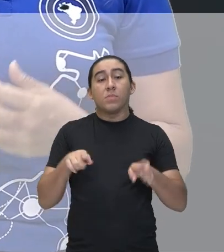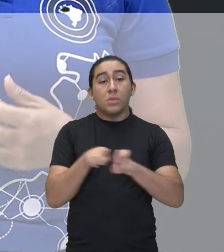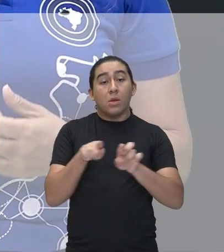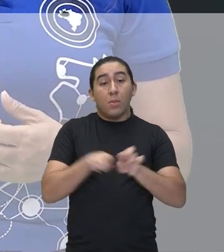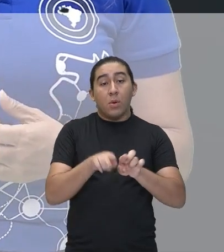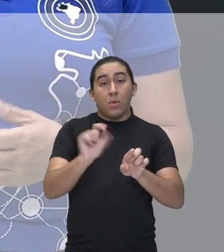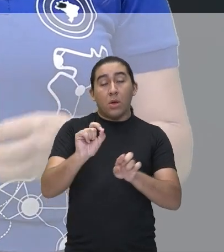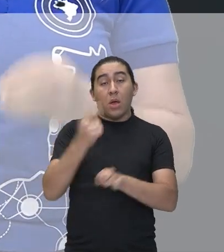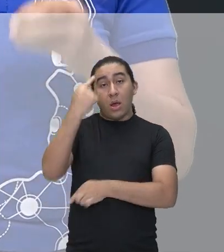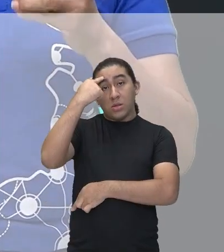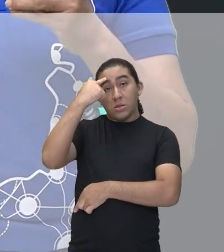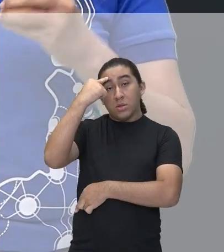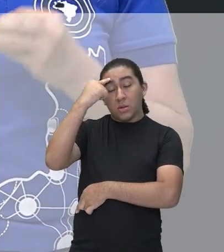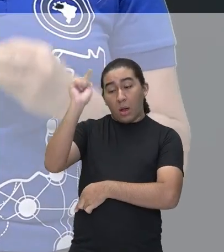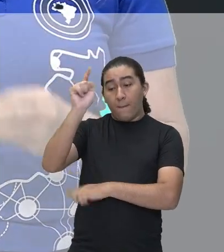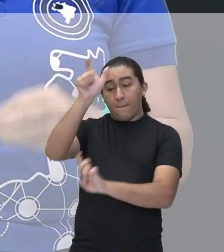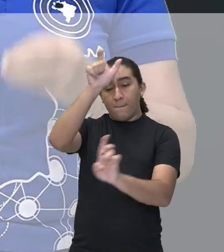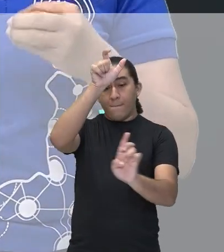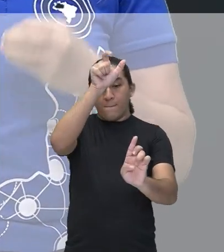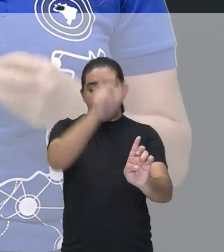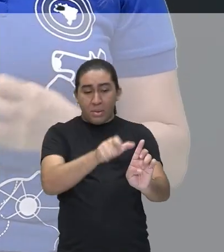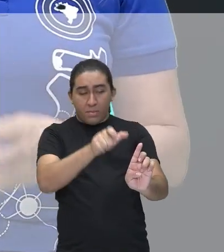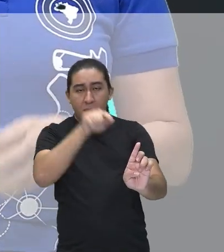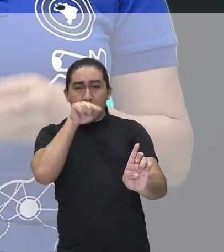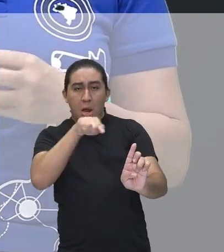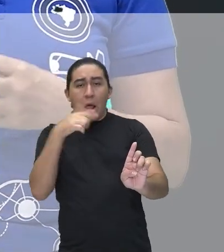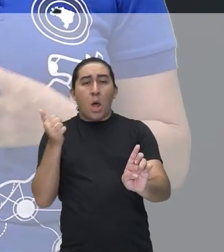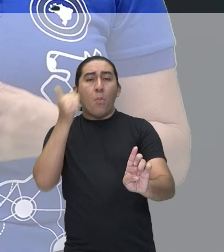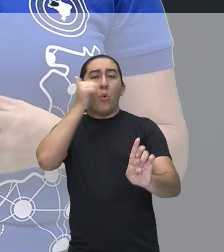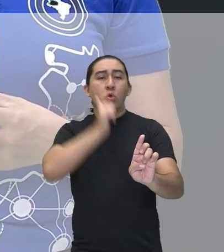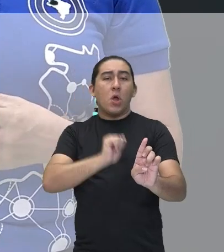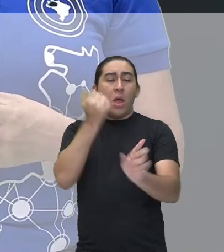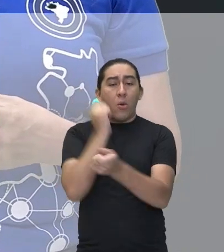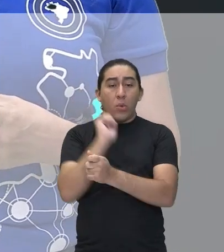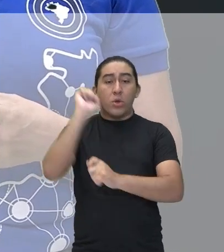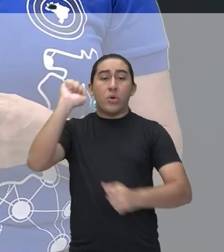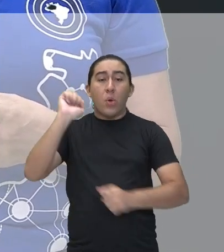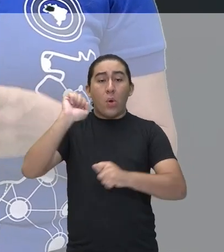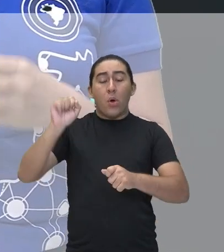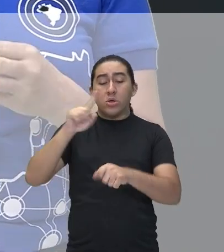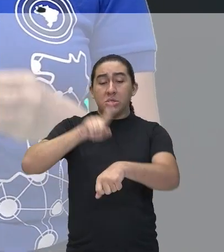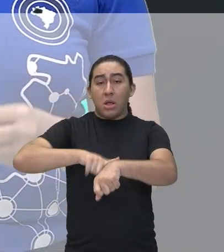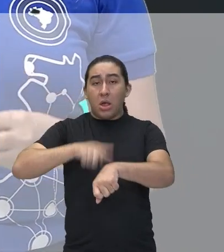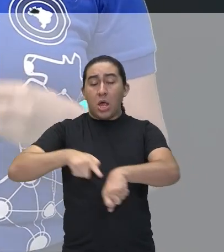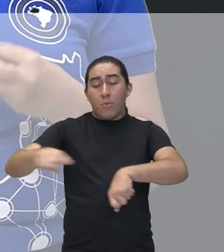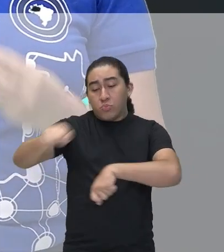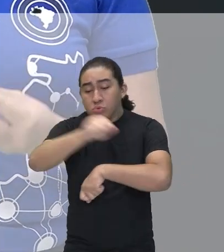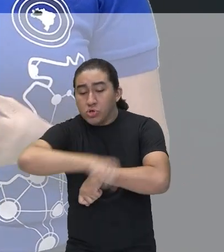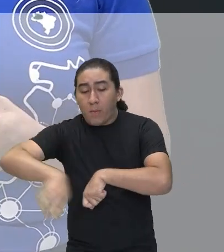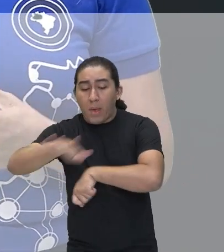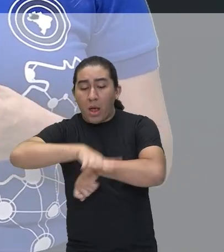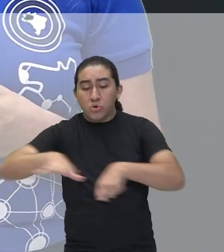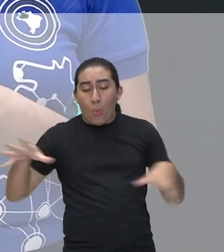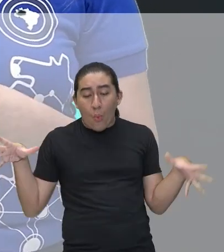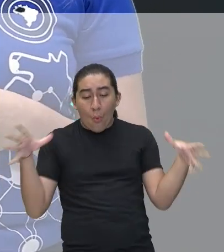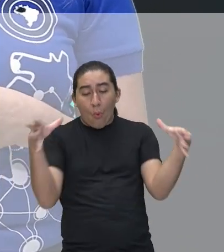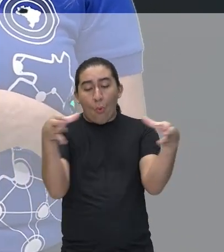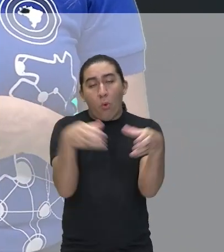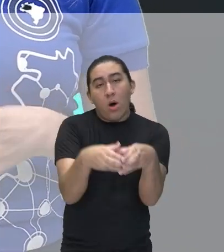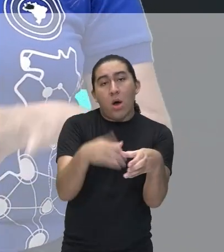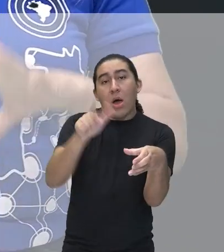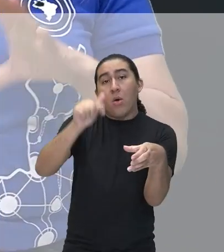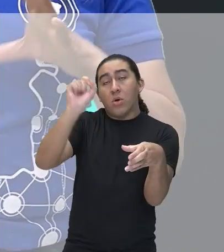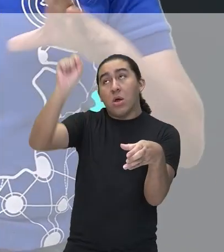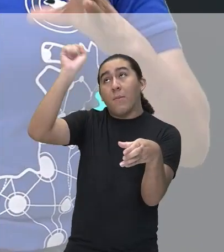Idealização da mulher, do herói, do tempo, do espaço. Eu digo idealização da